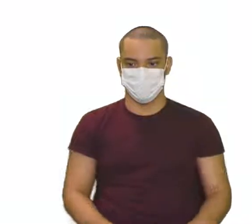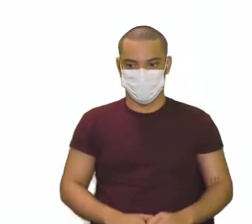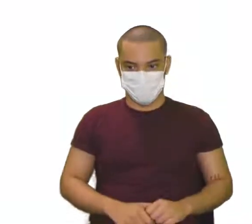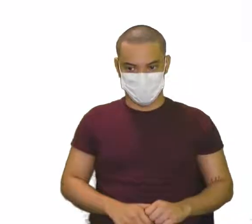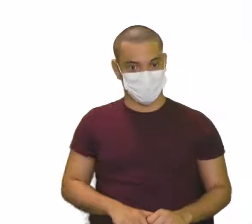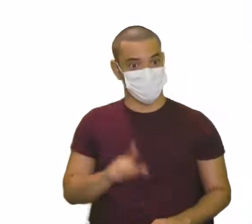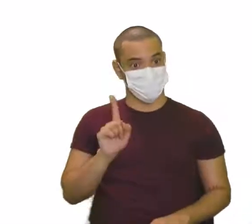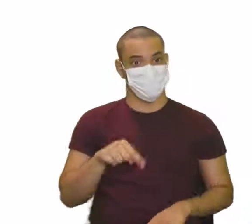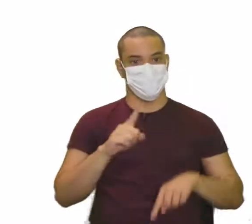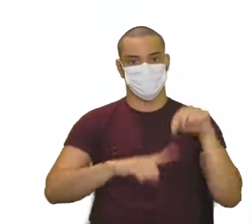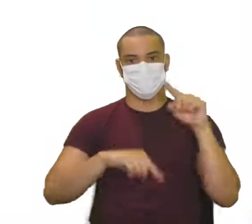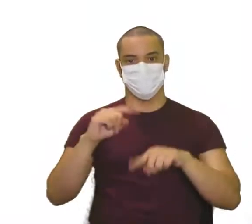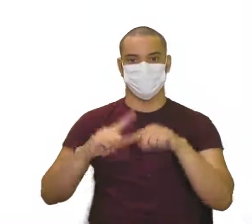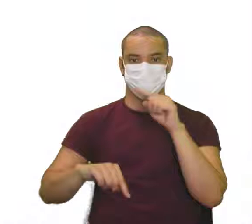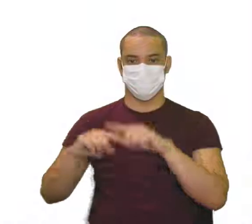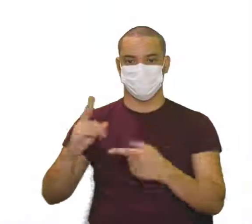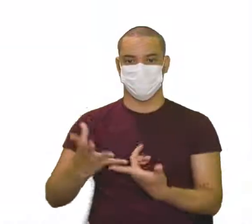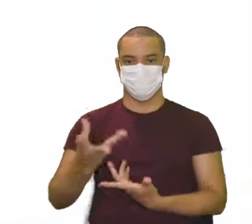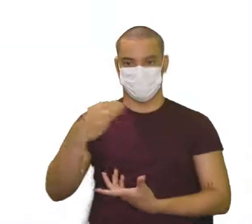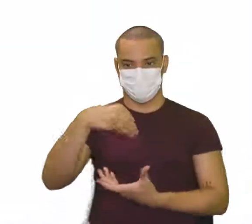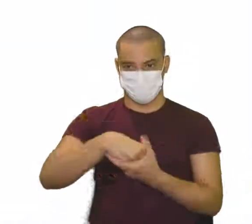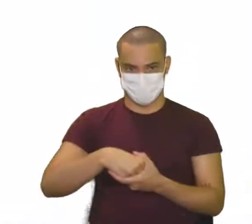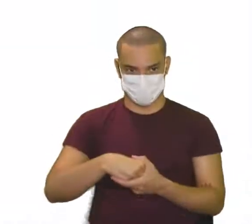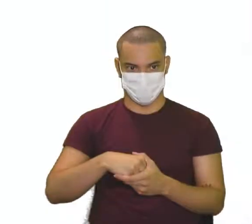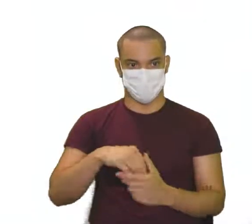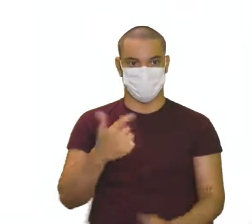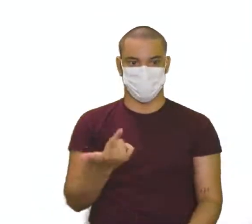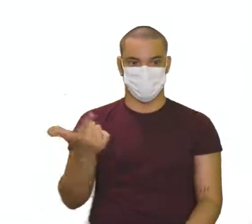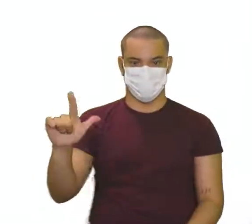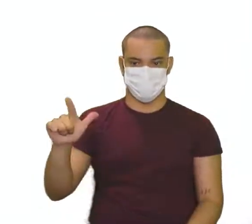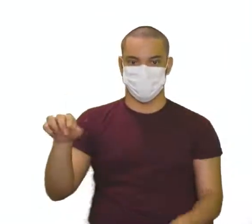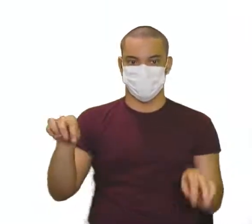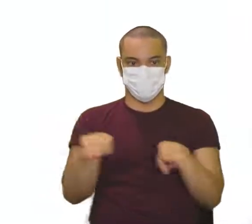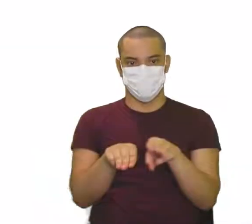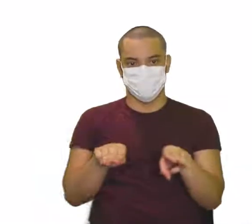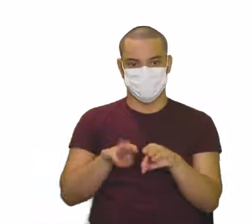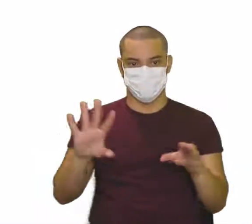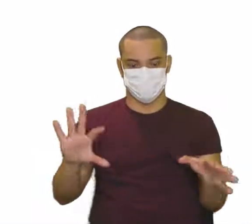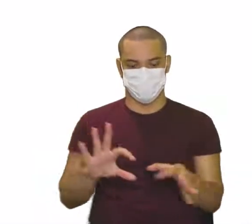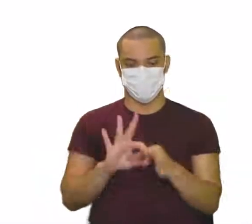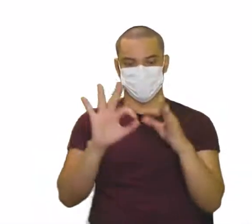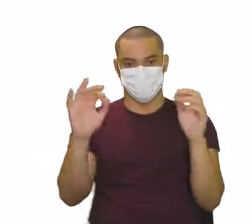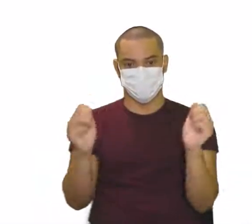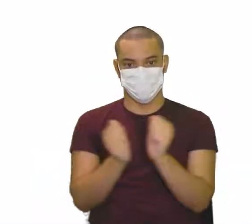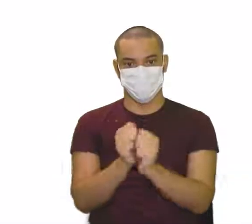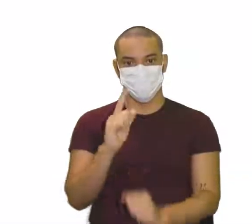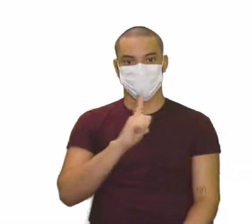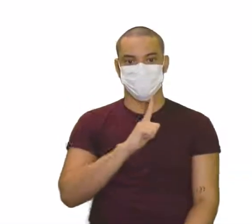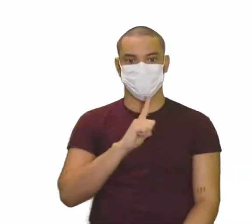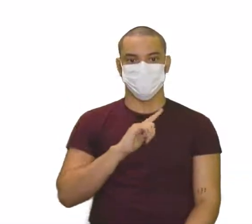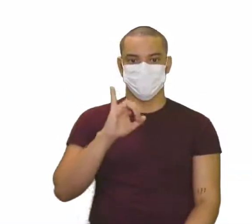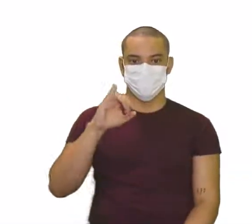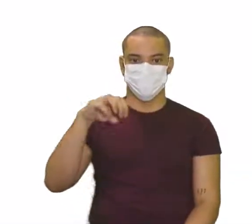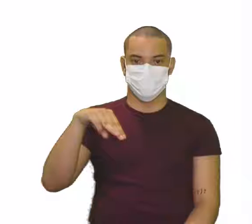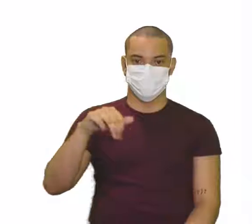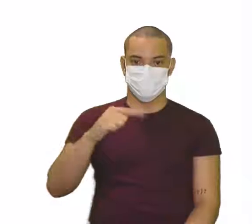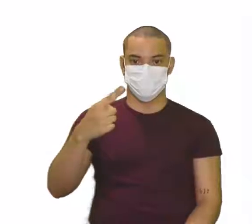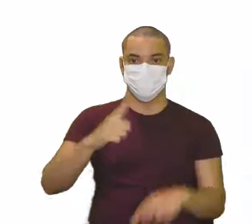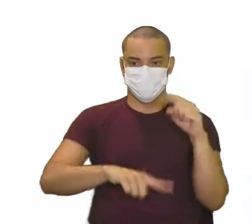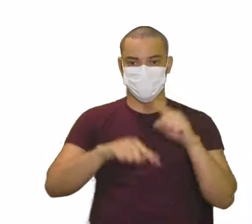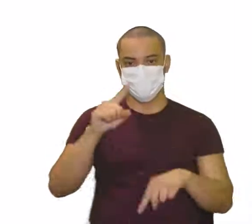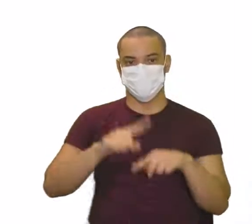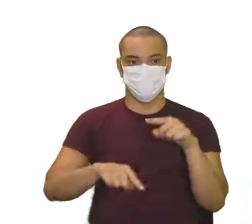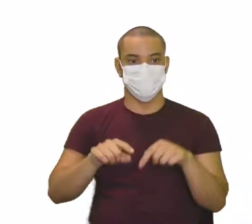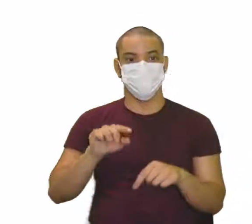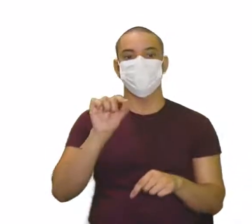São materiais que, se colocados na presença de um campo magnético, têm seus ímãs elementares orientados